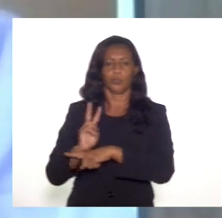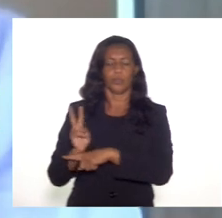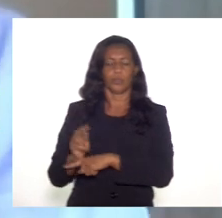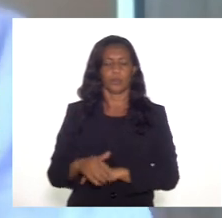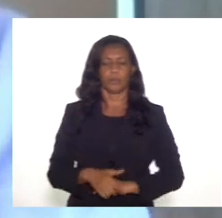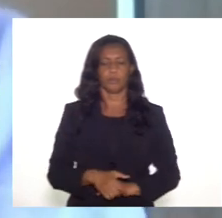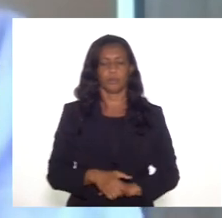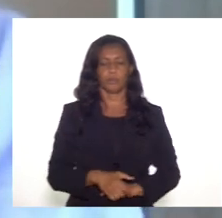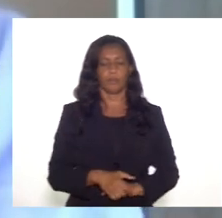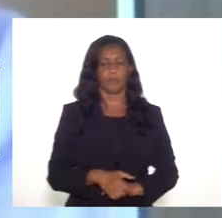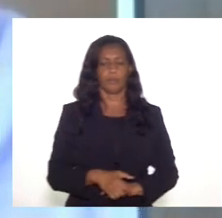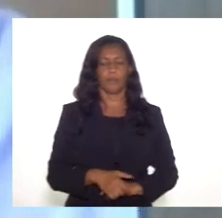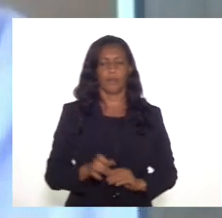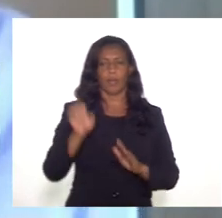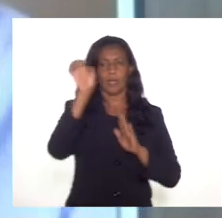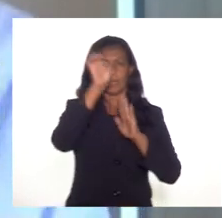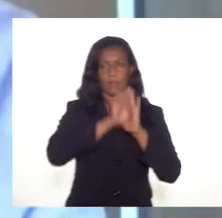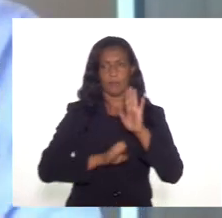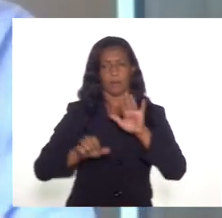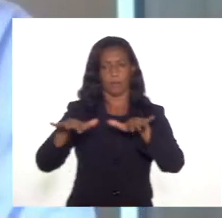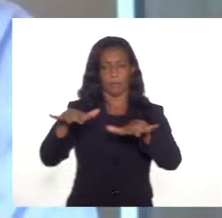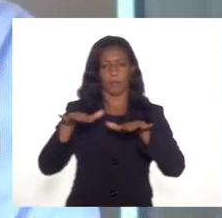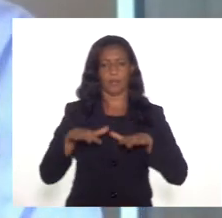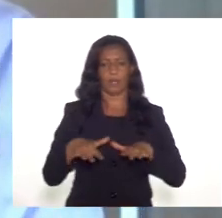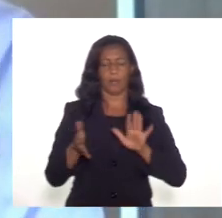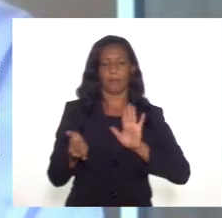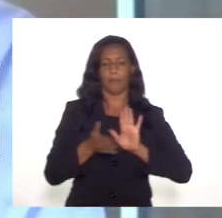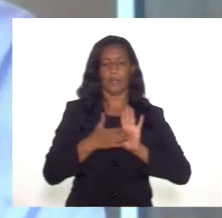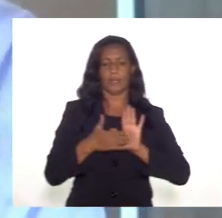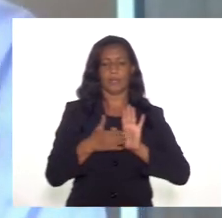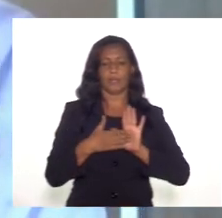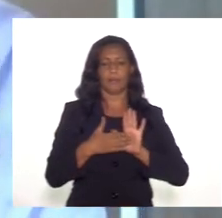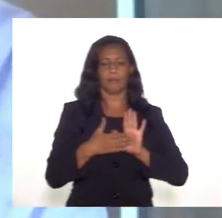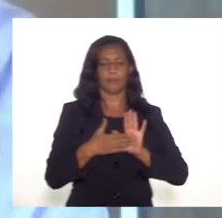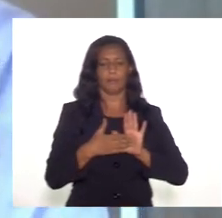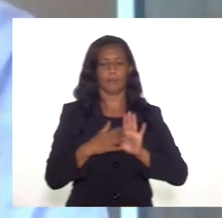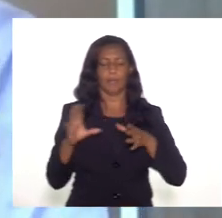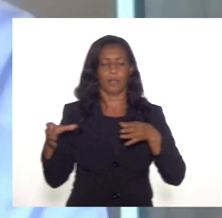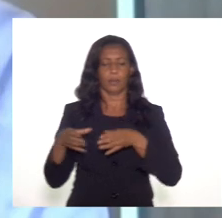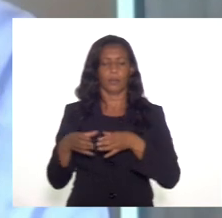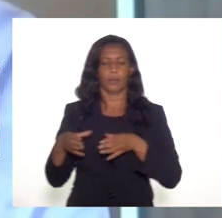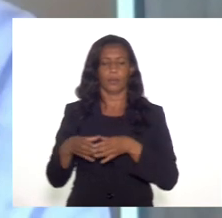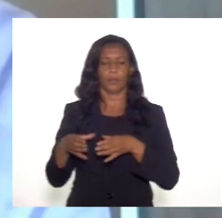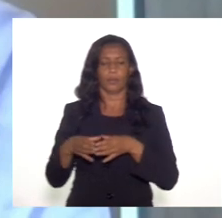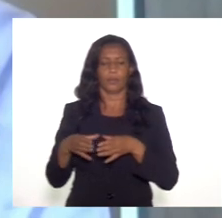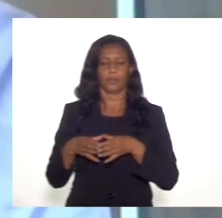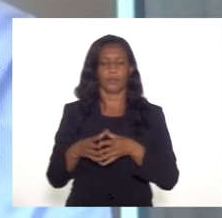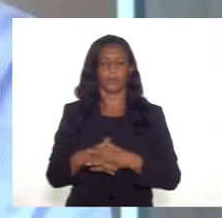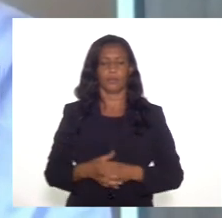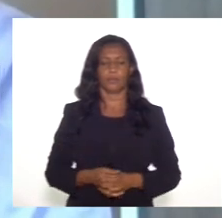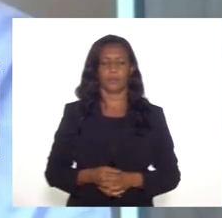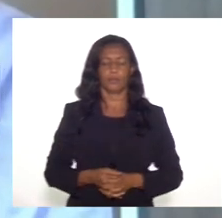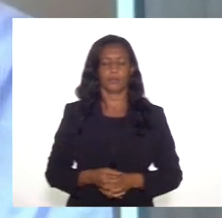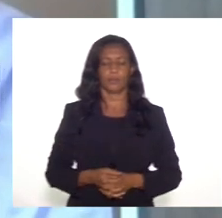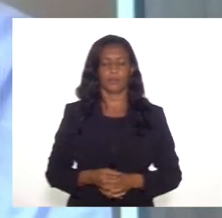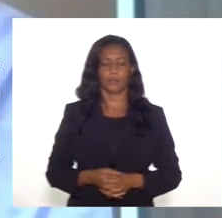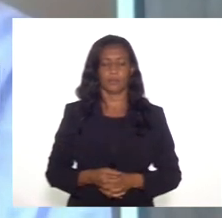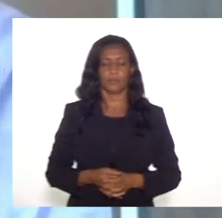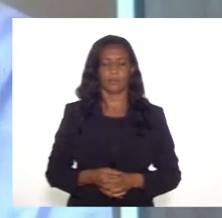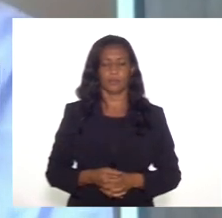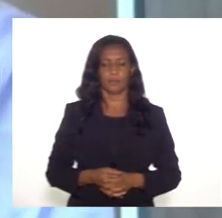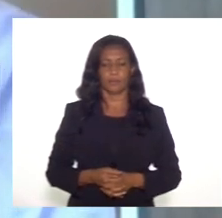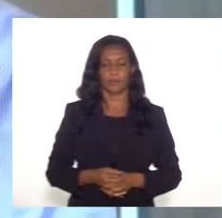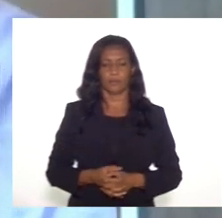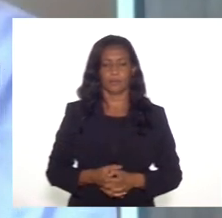controle. As emendas de plenário, para emitir parecer pela comissão, deixa eu só abrir aqui,